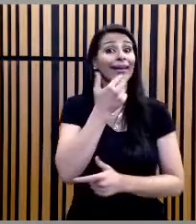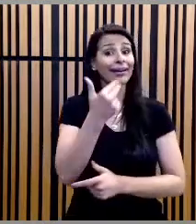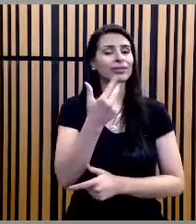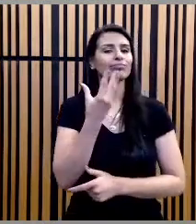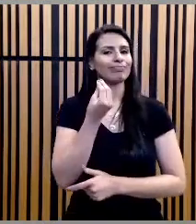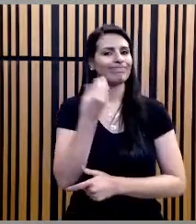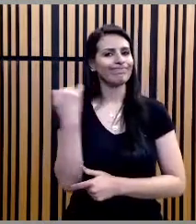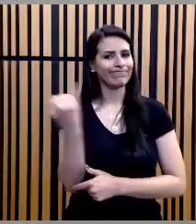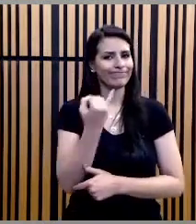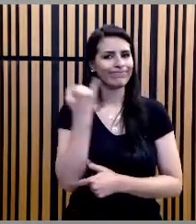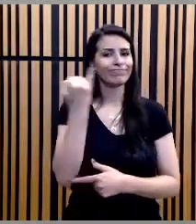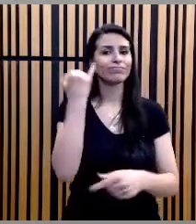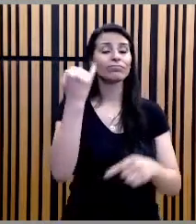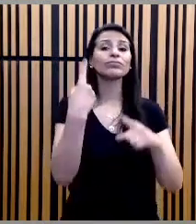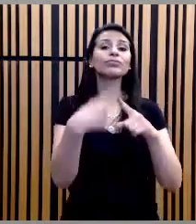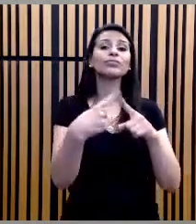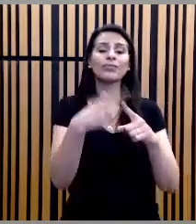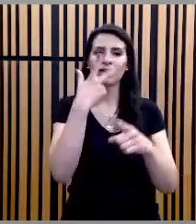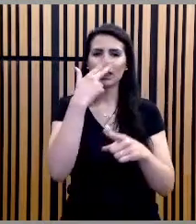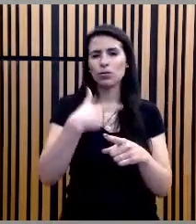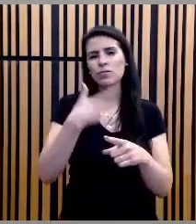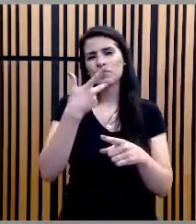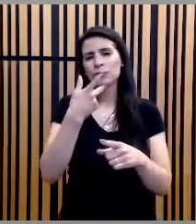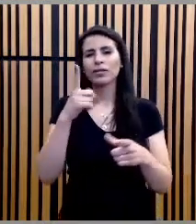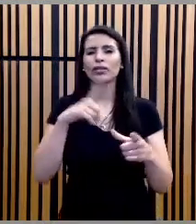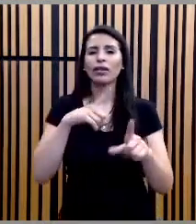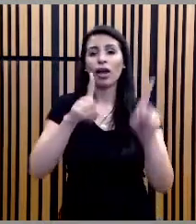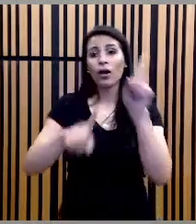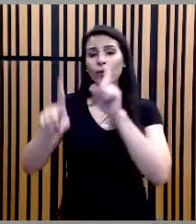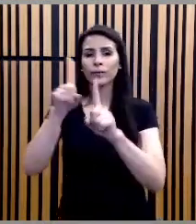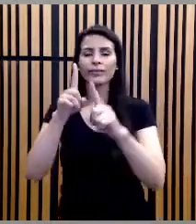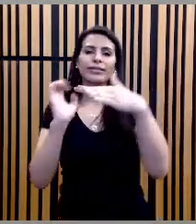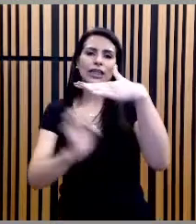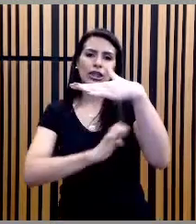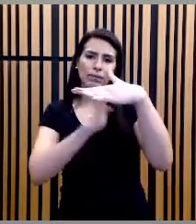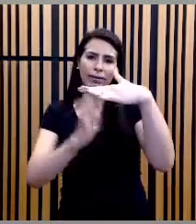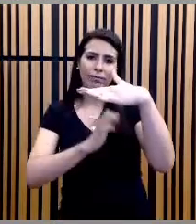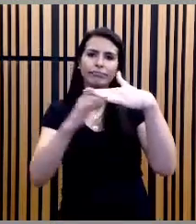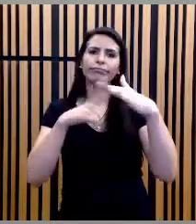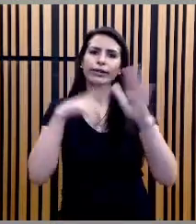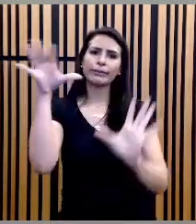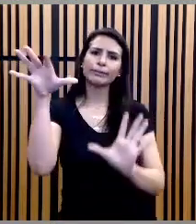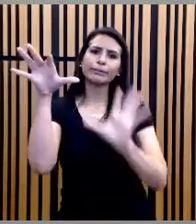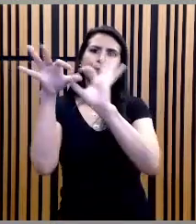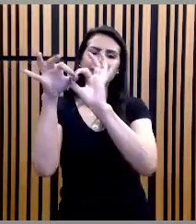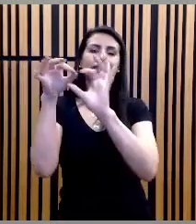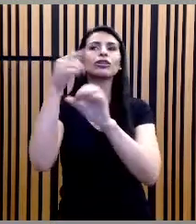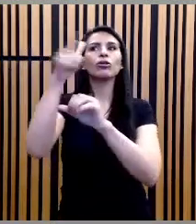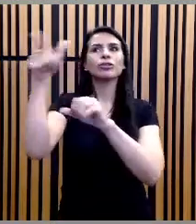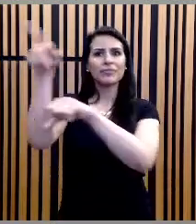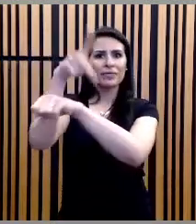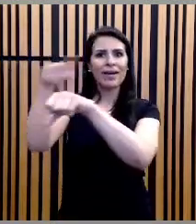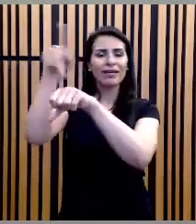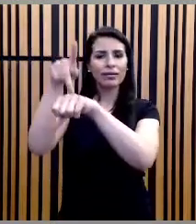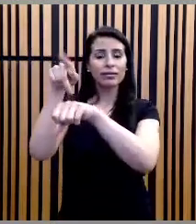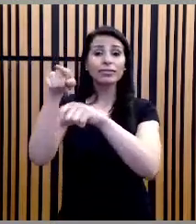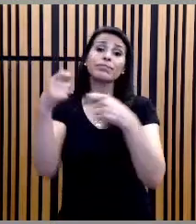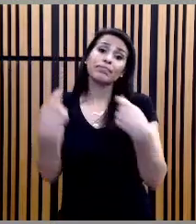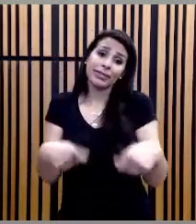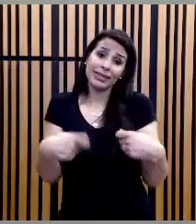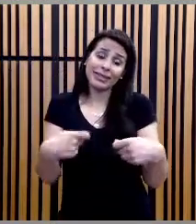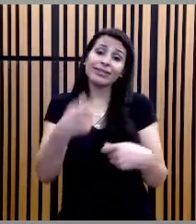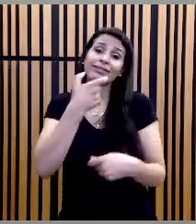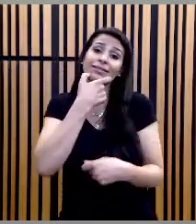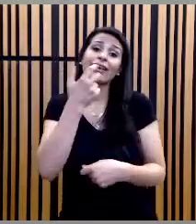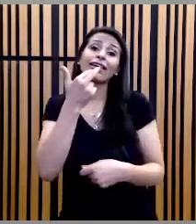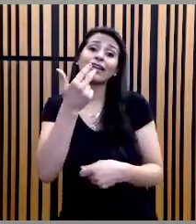tá? Porque as empresas, como eu falei, tem muitas que são multinacional, então a gente precisa do inglês aí para poder